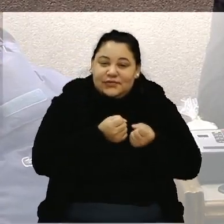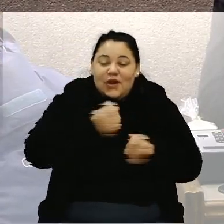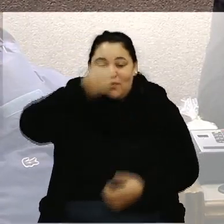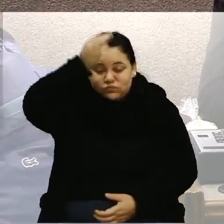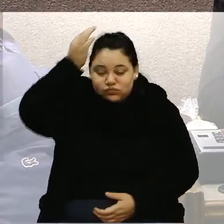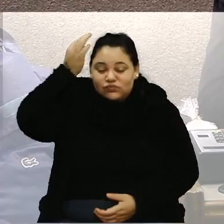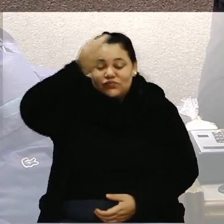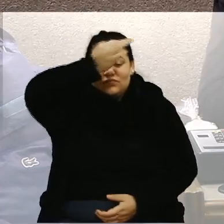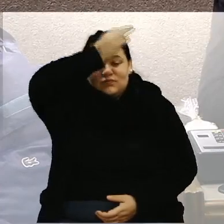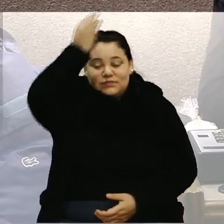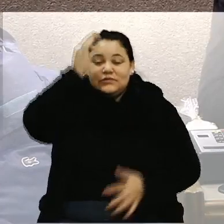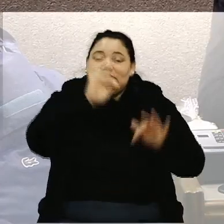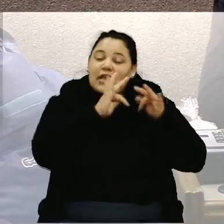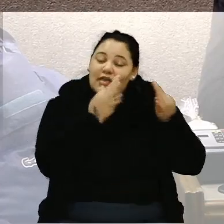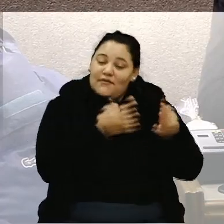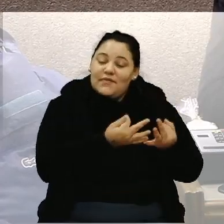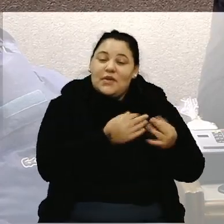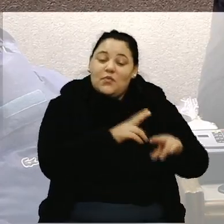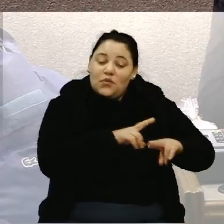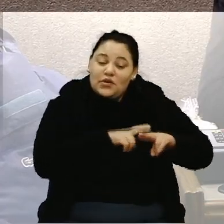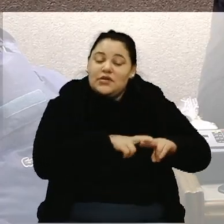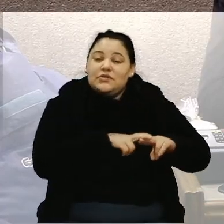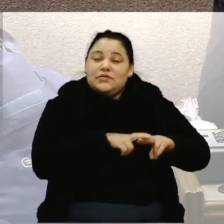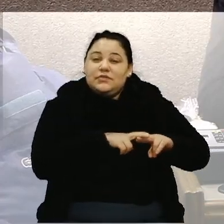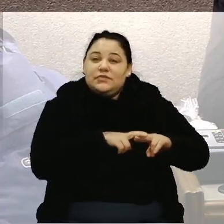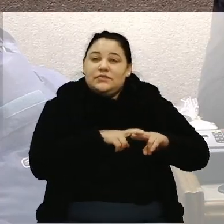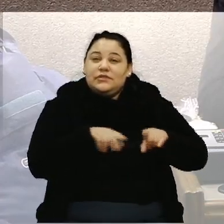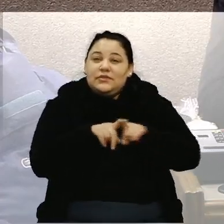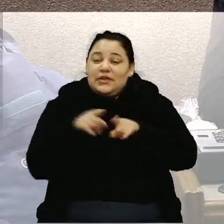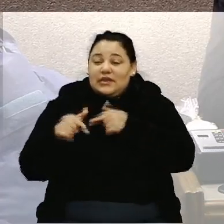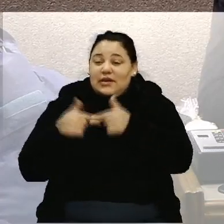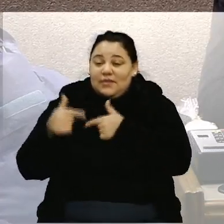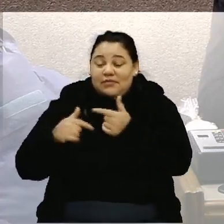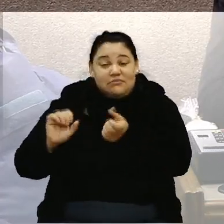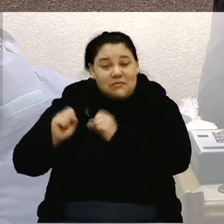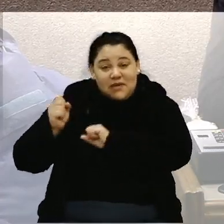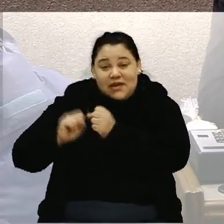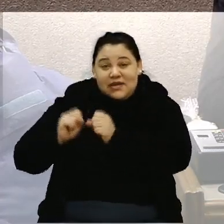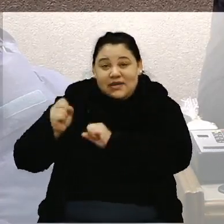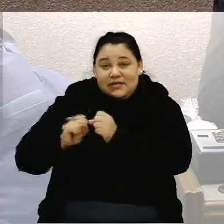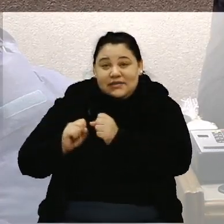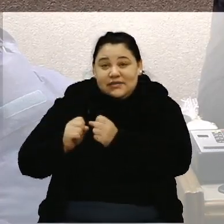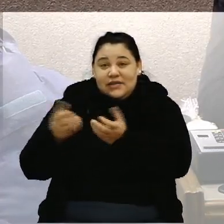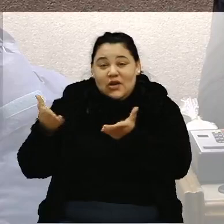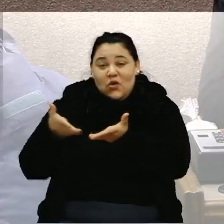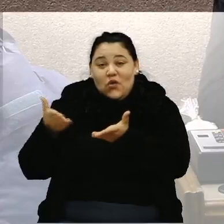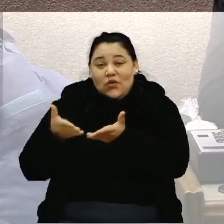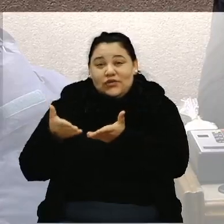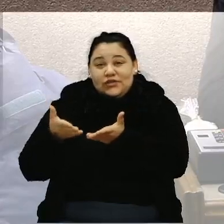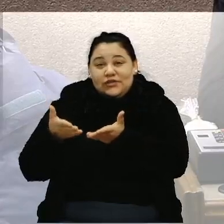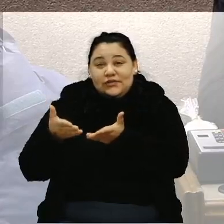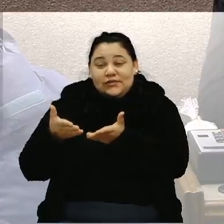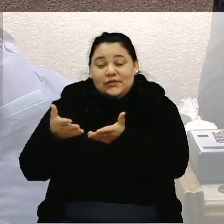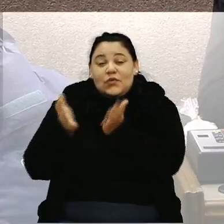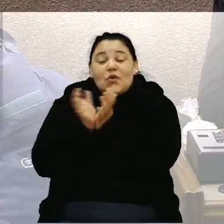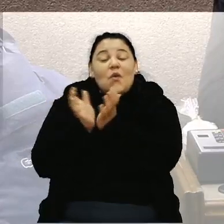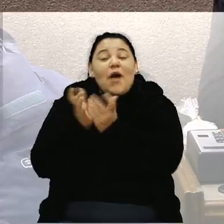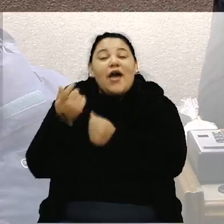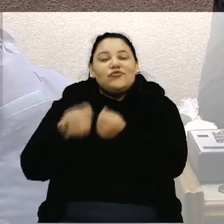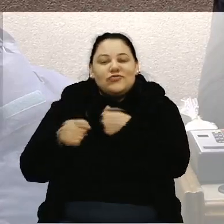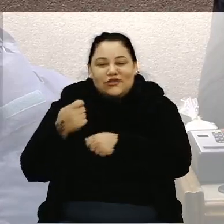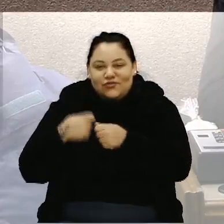família e por isso atuou como fabriqueiro. Hoje, equipe administrativa. Além